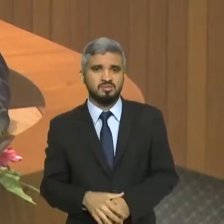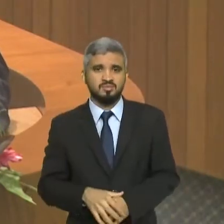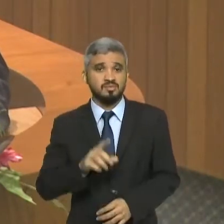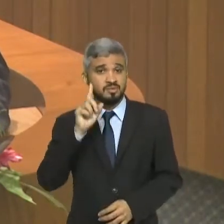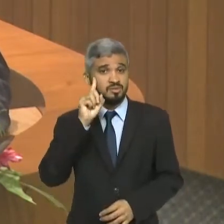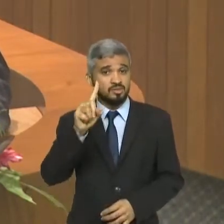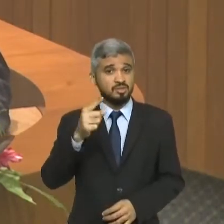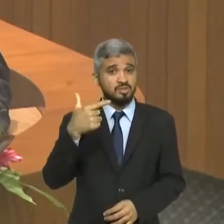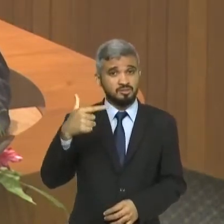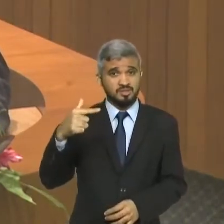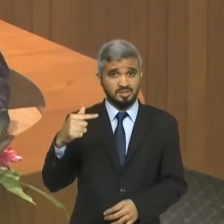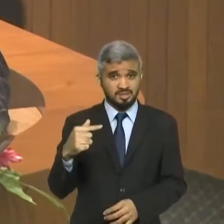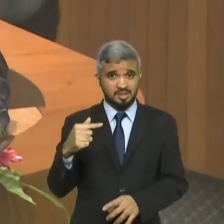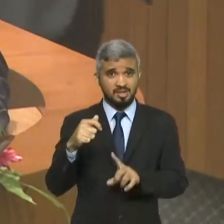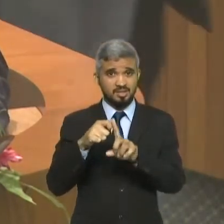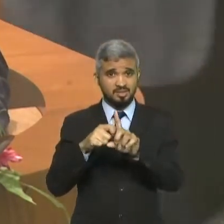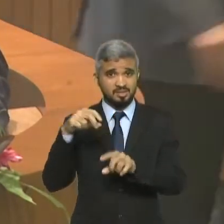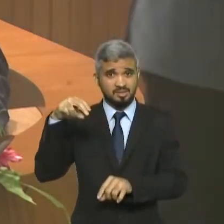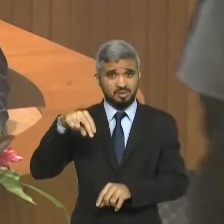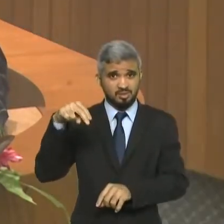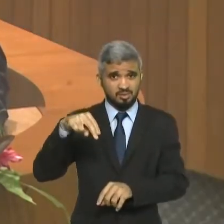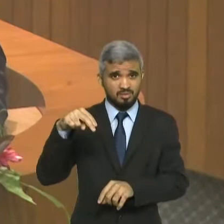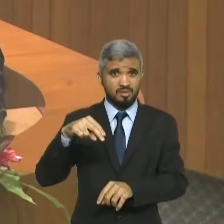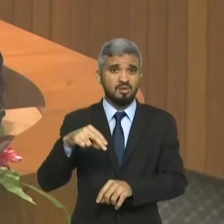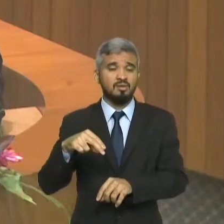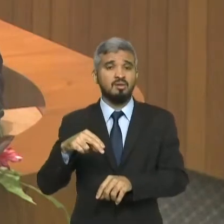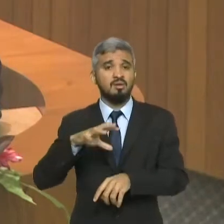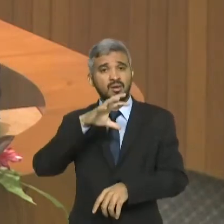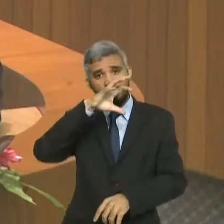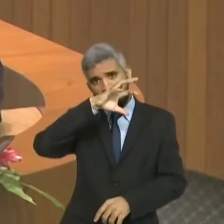categorias das bandas musicais do Maranhão, das bandas